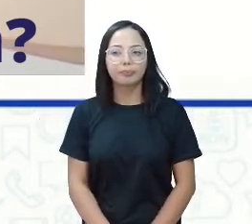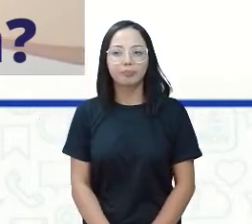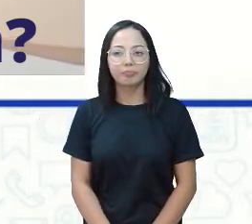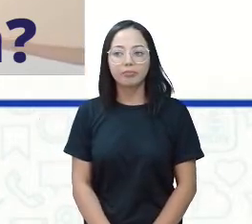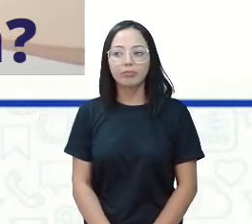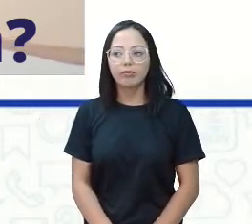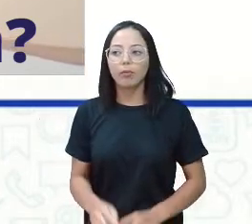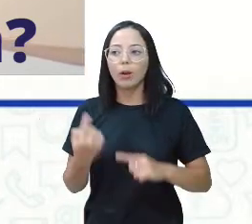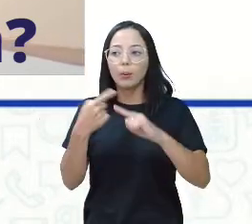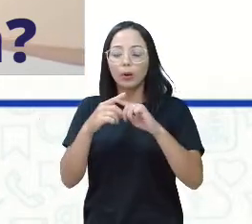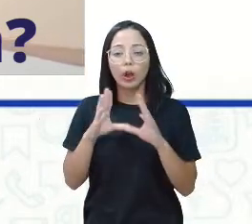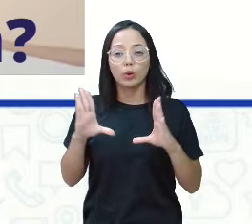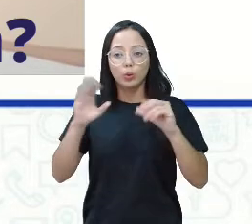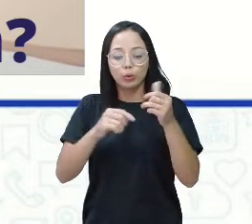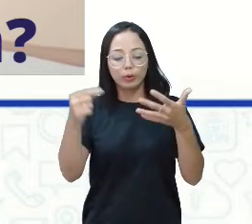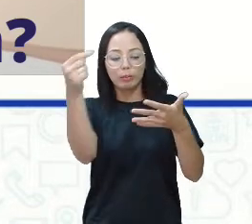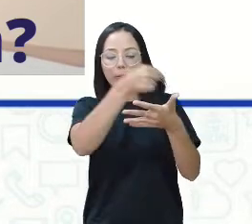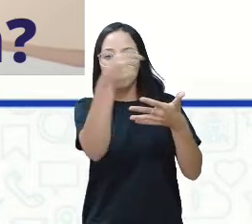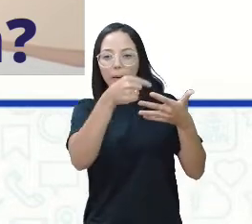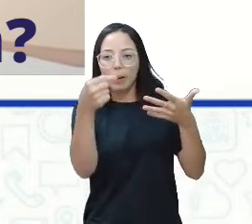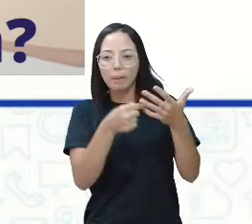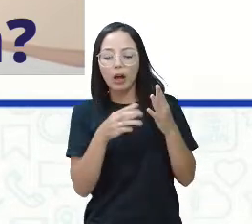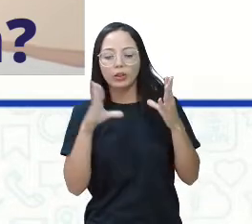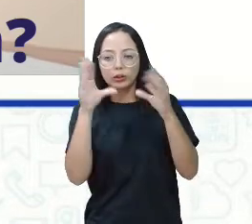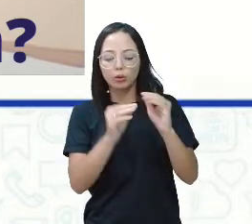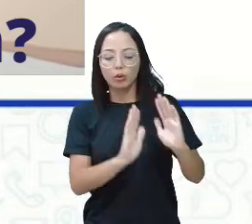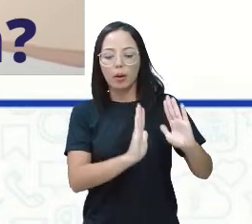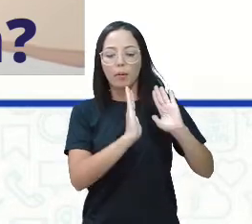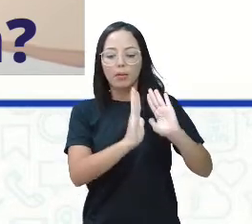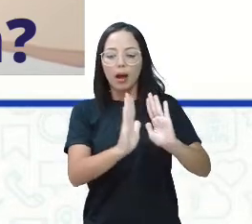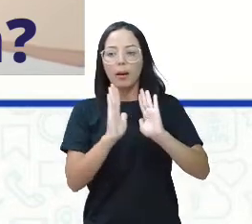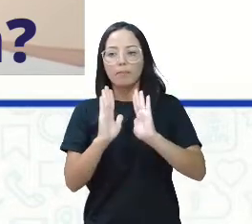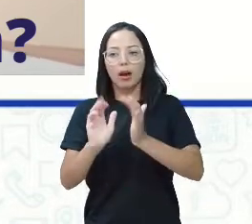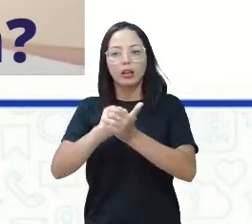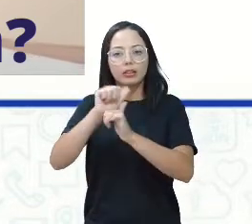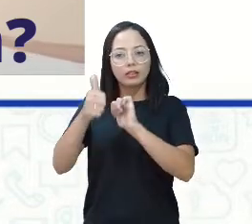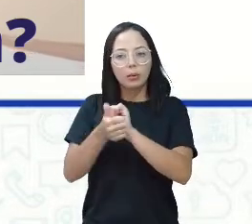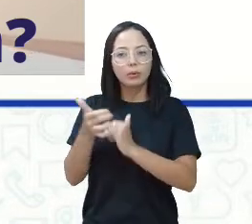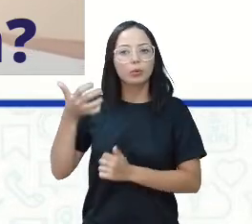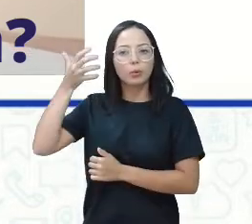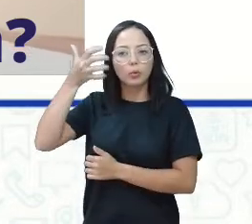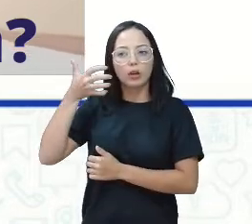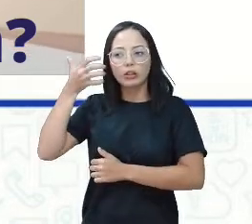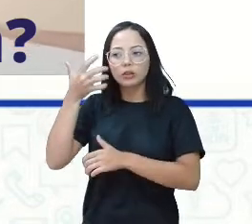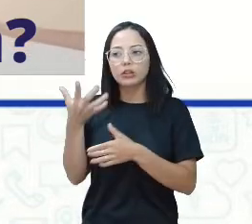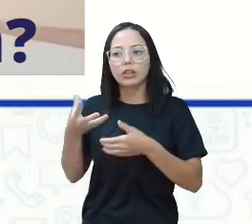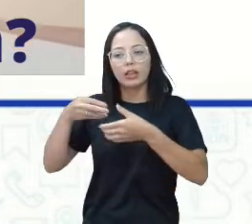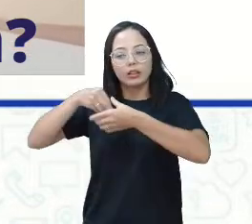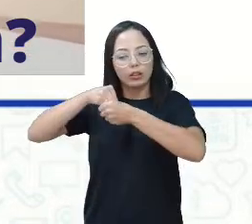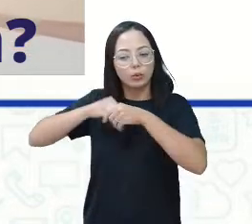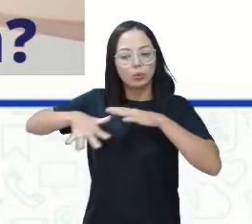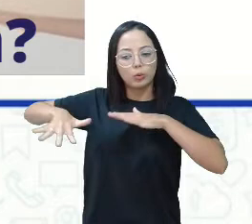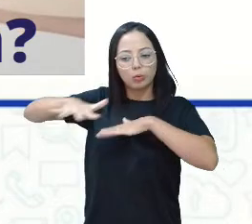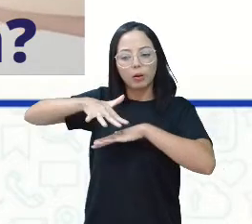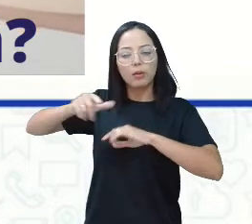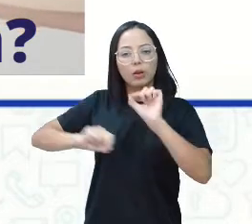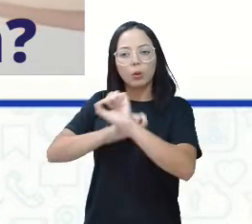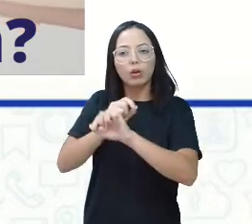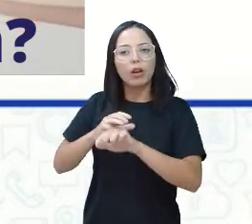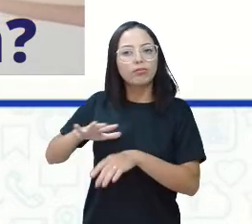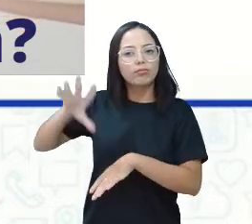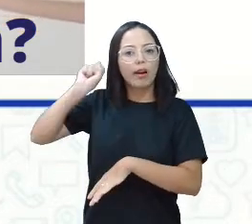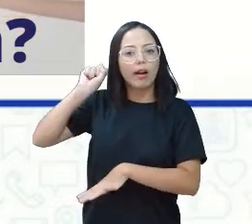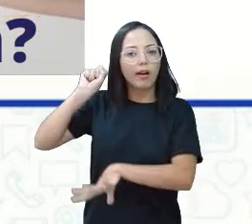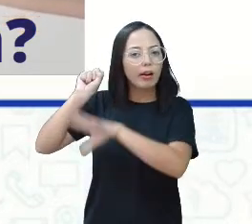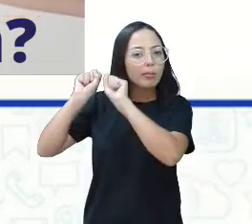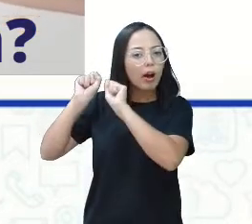Toda a cadeia de eventos, incluindo todos os passos que convertem as ondas sonoras do ambiente em informações que são interpretadas pelo